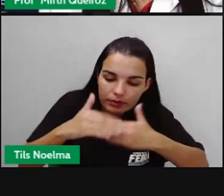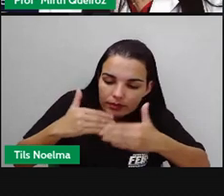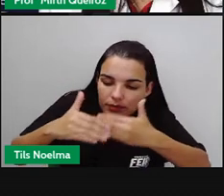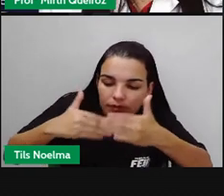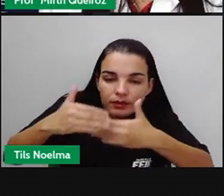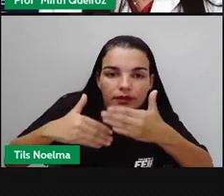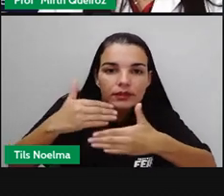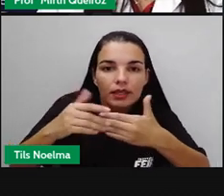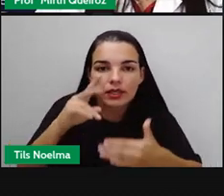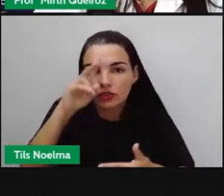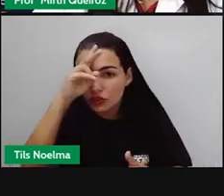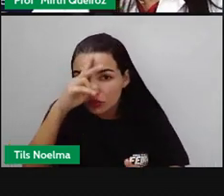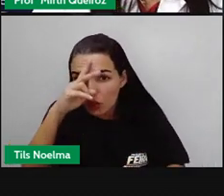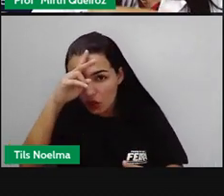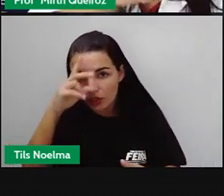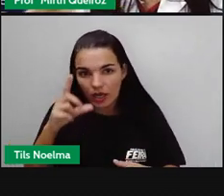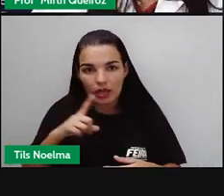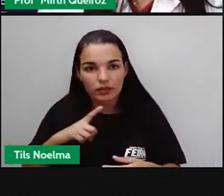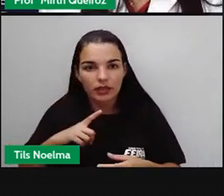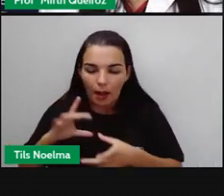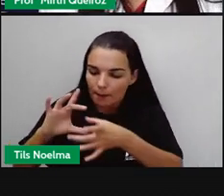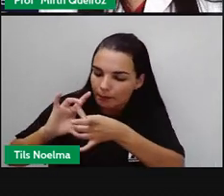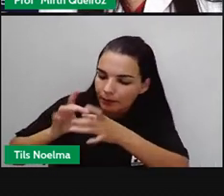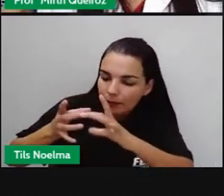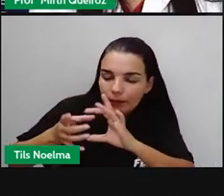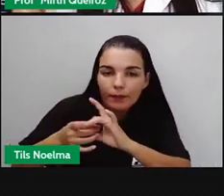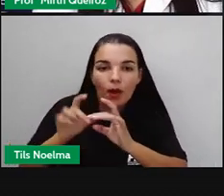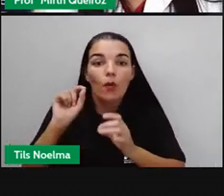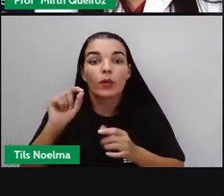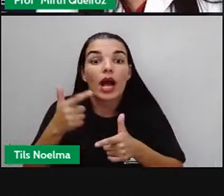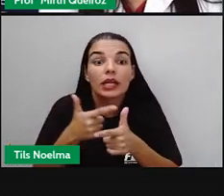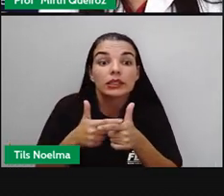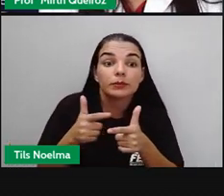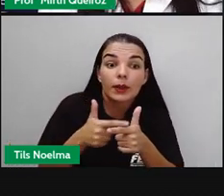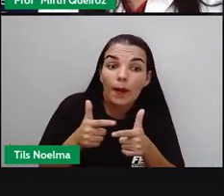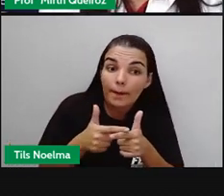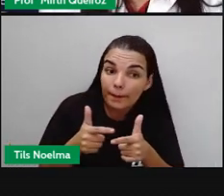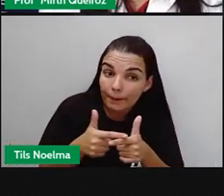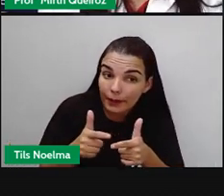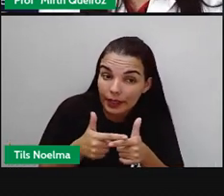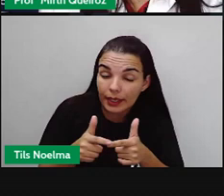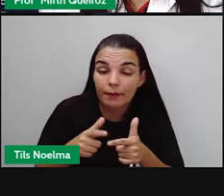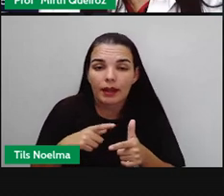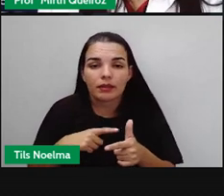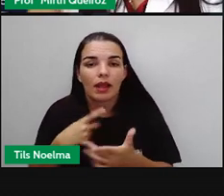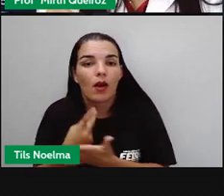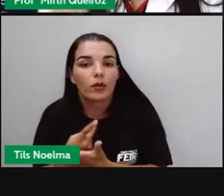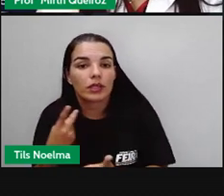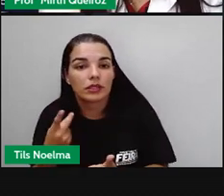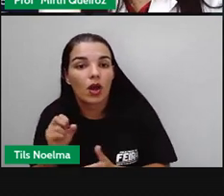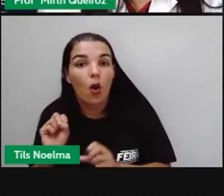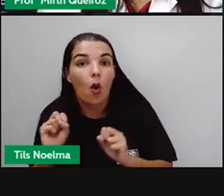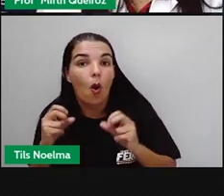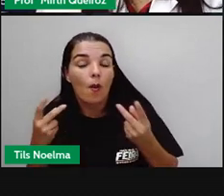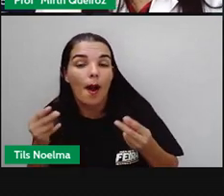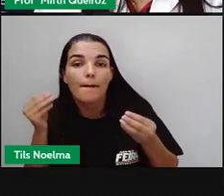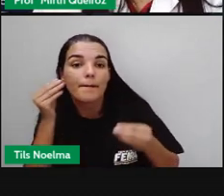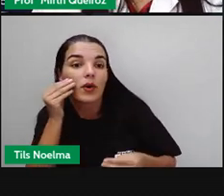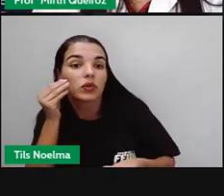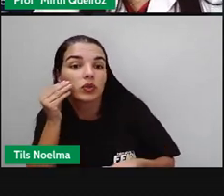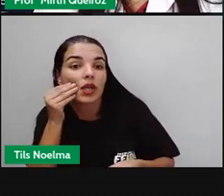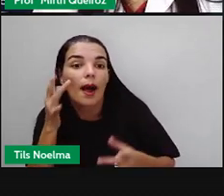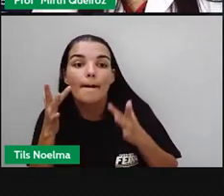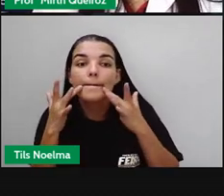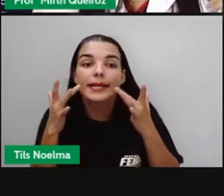da história relacionados com os problemas, o problema da história, né, geralmente é um problema só, ou a situação